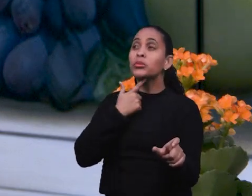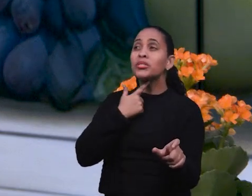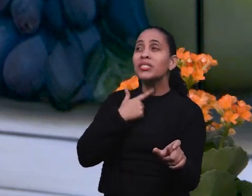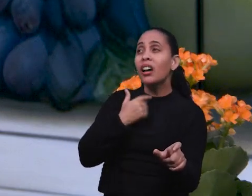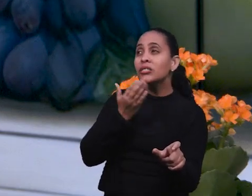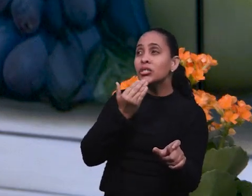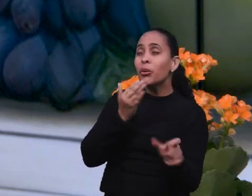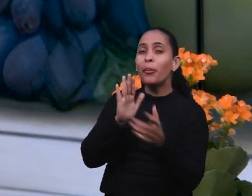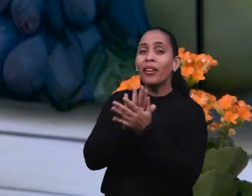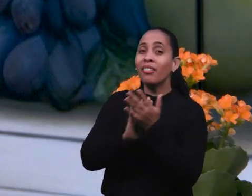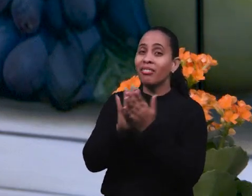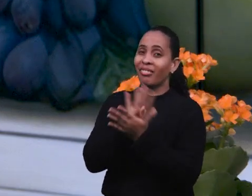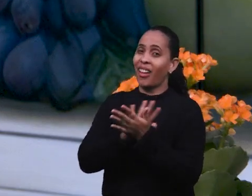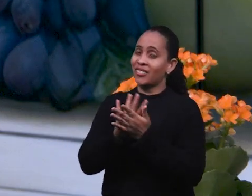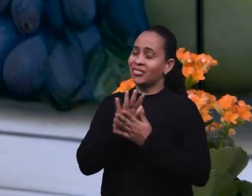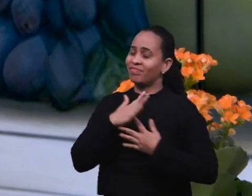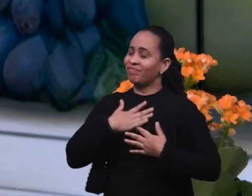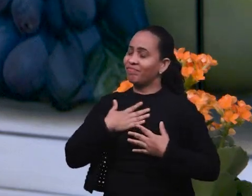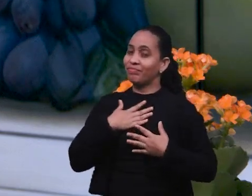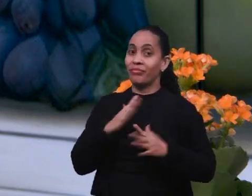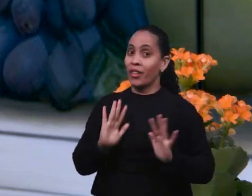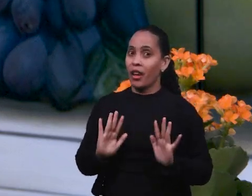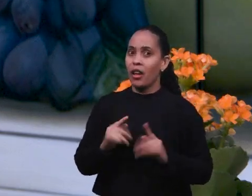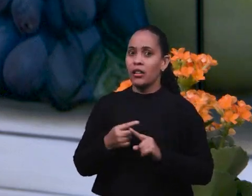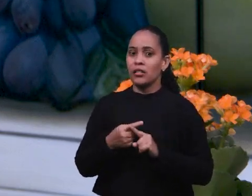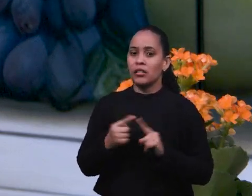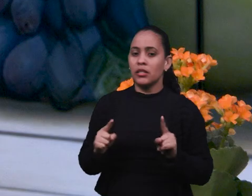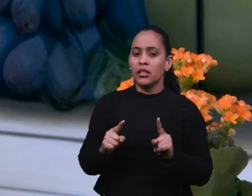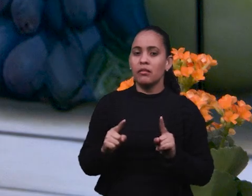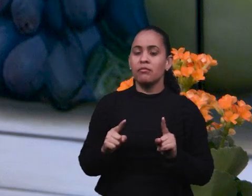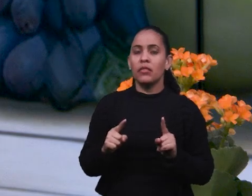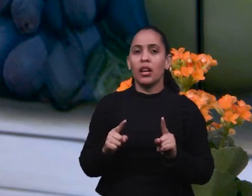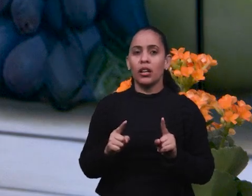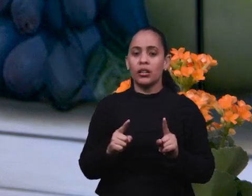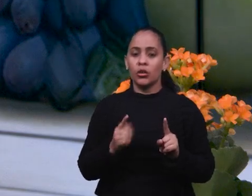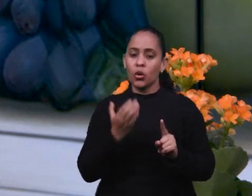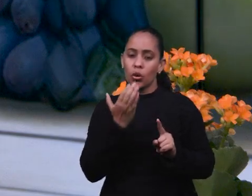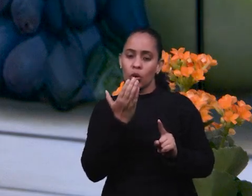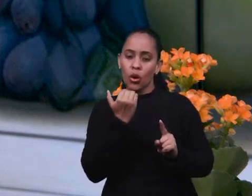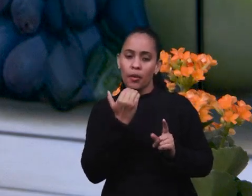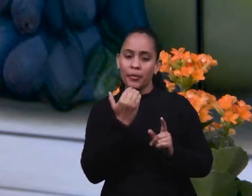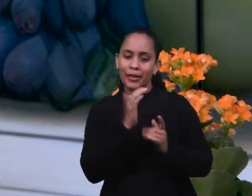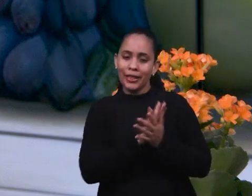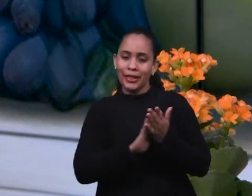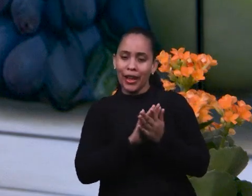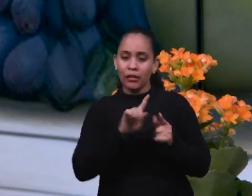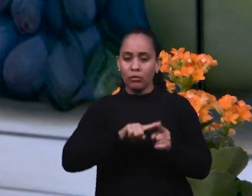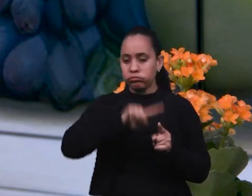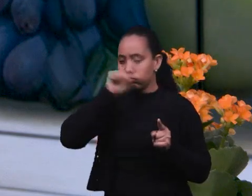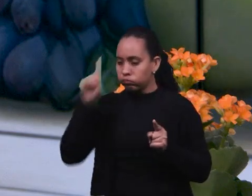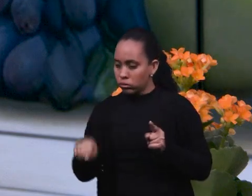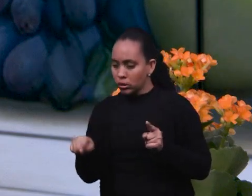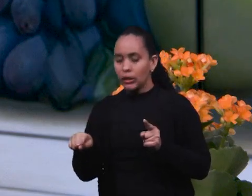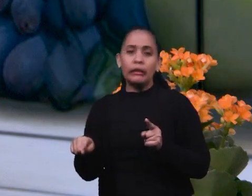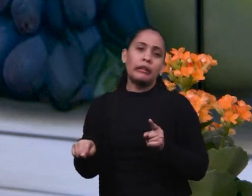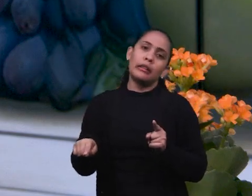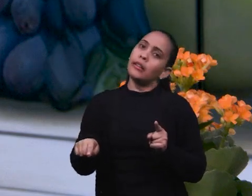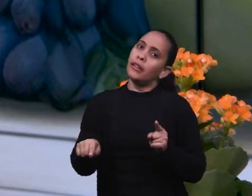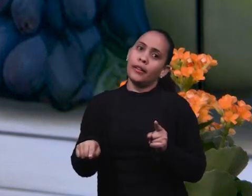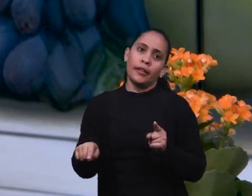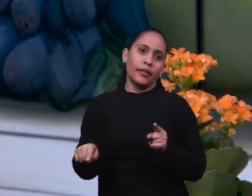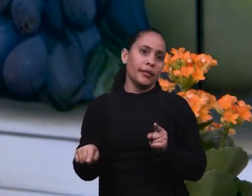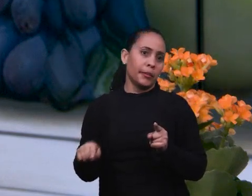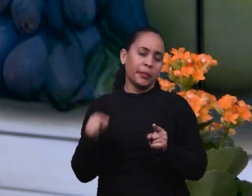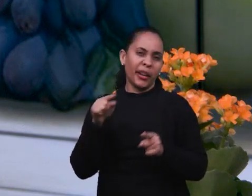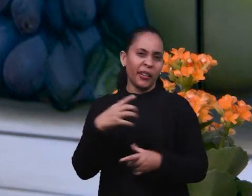reduzido, né? E aí, quando ele pula a refeição, aquela refeição realmente não vai fazer grande diferença para ele,